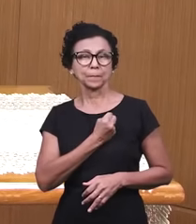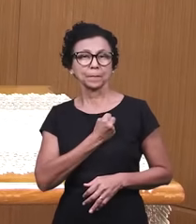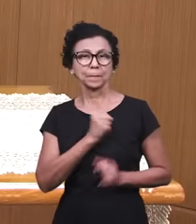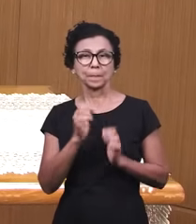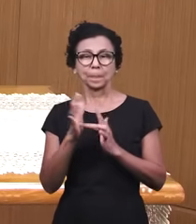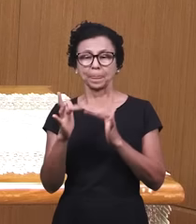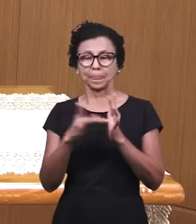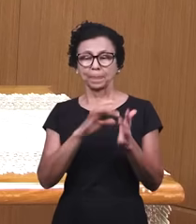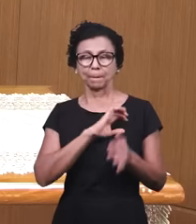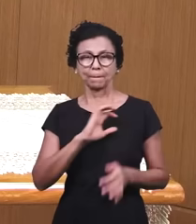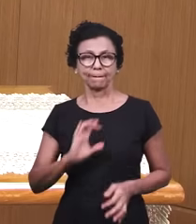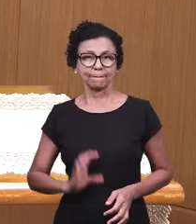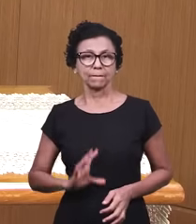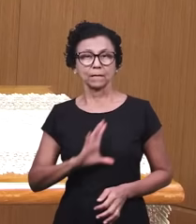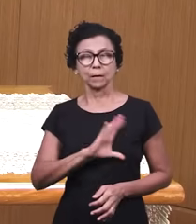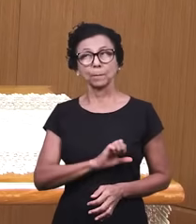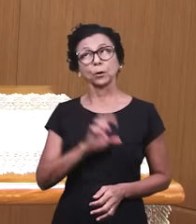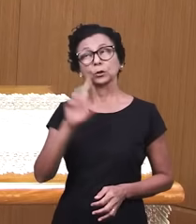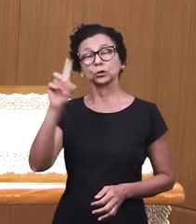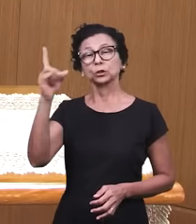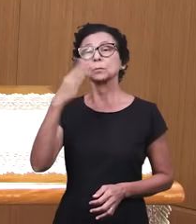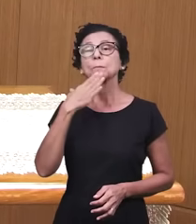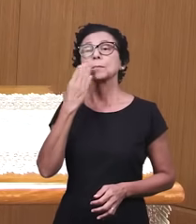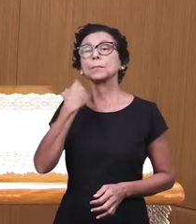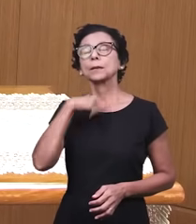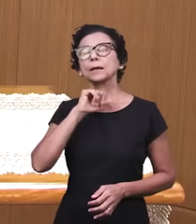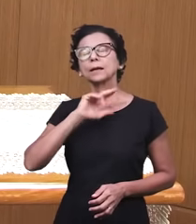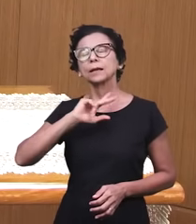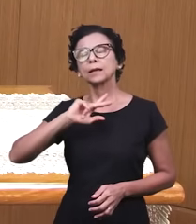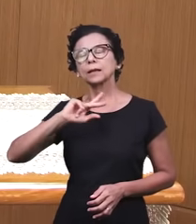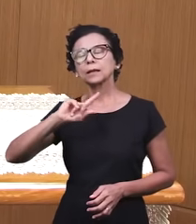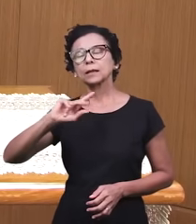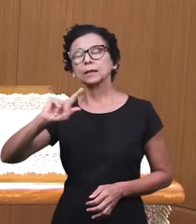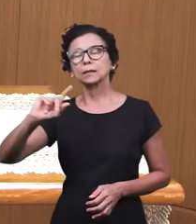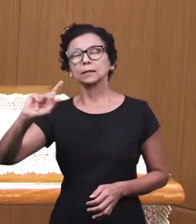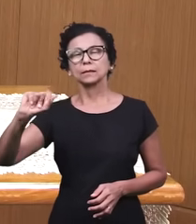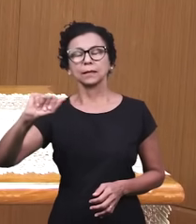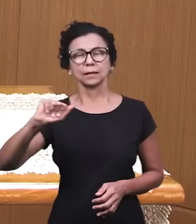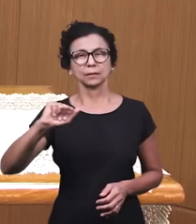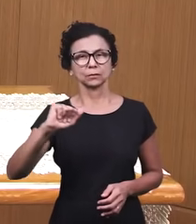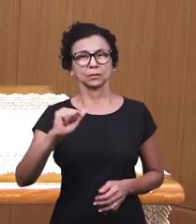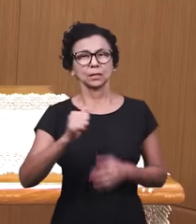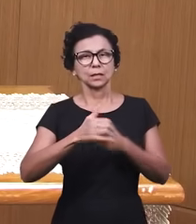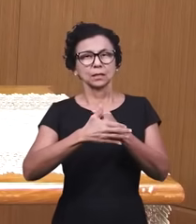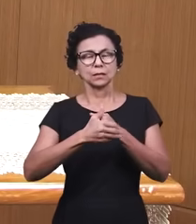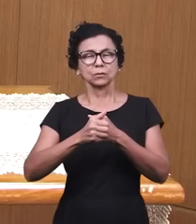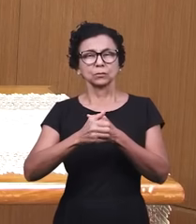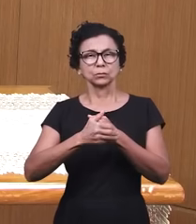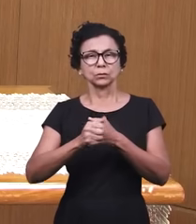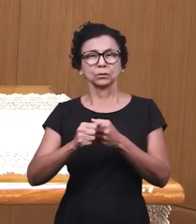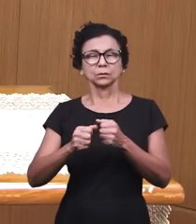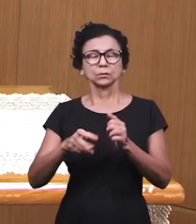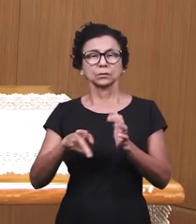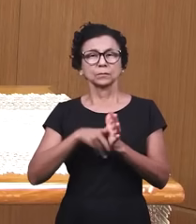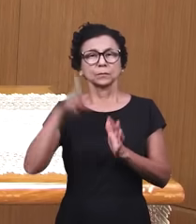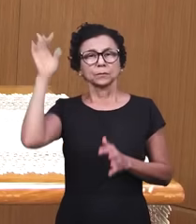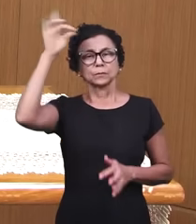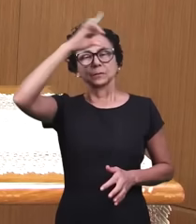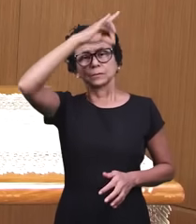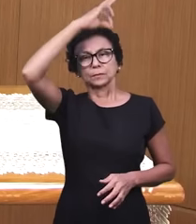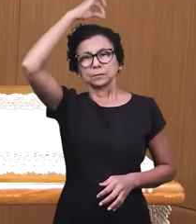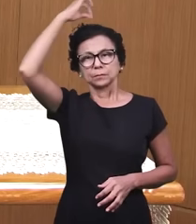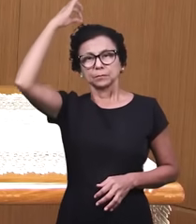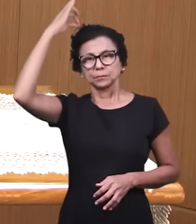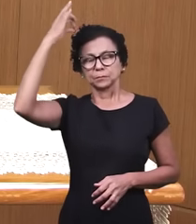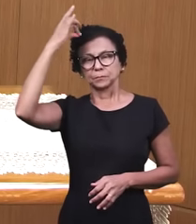Cristo e que o amor de Deus, o nosso eterno Pai, e que as doces e santas consolações do Espírito